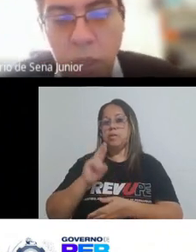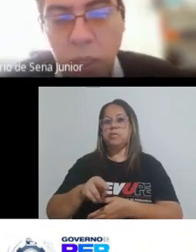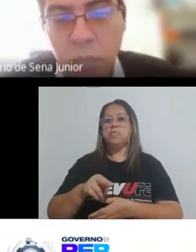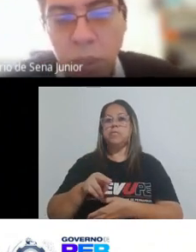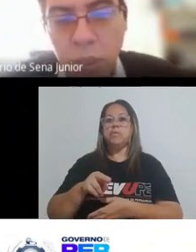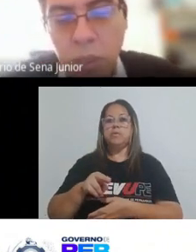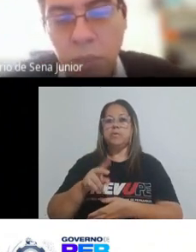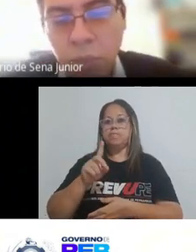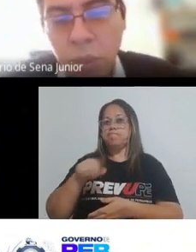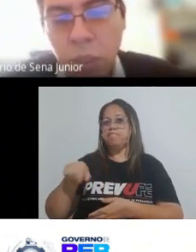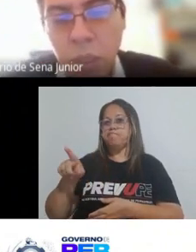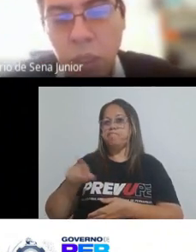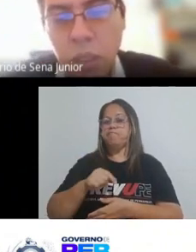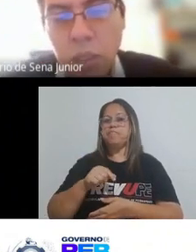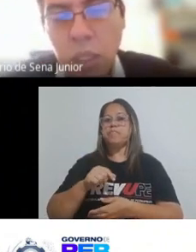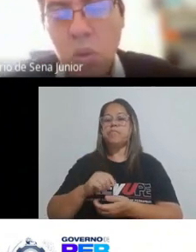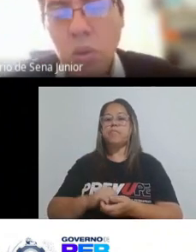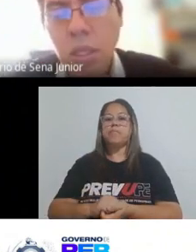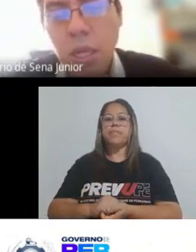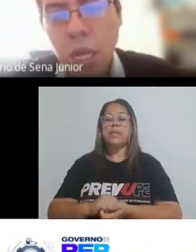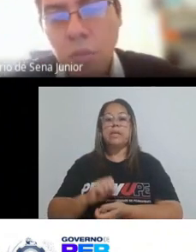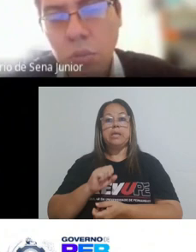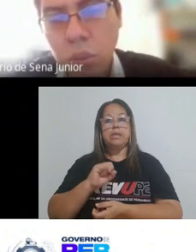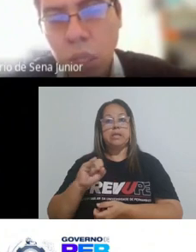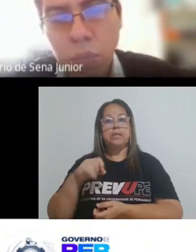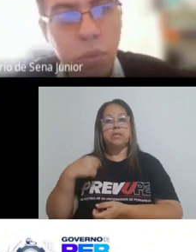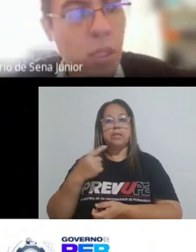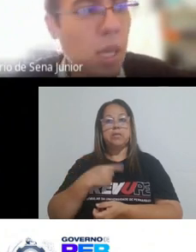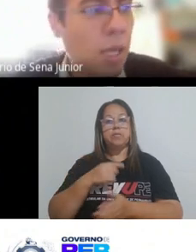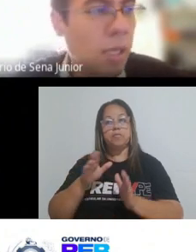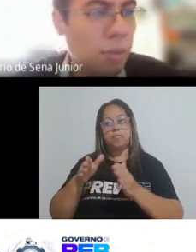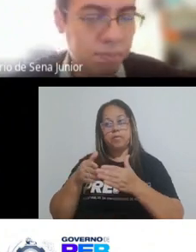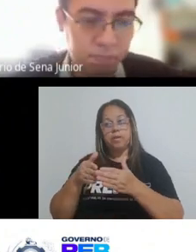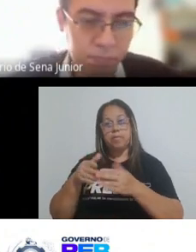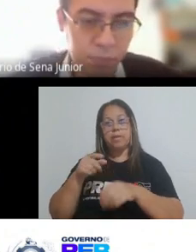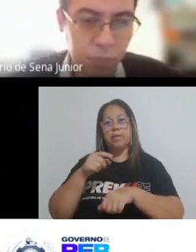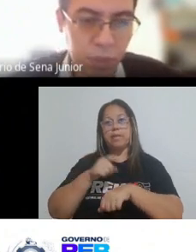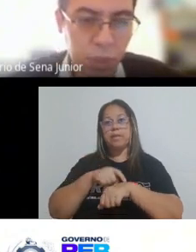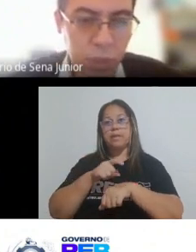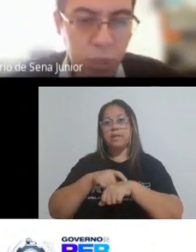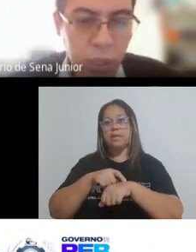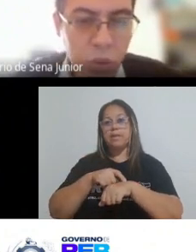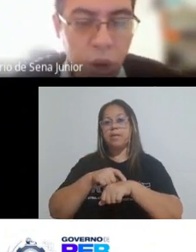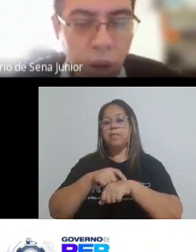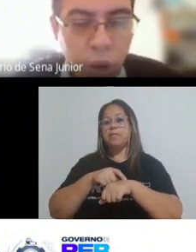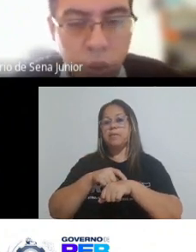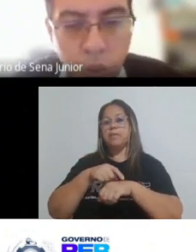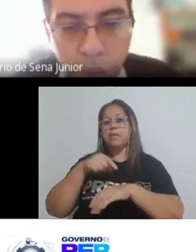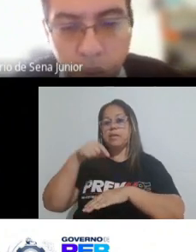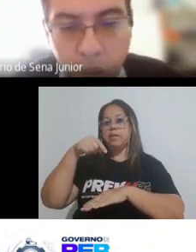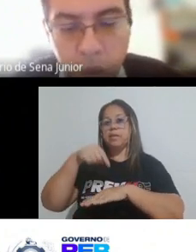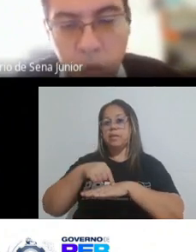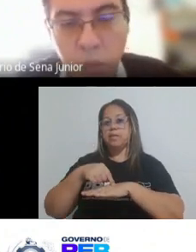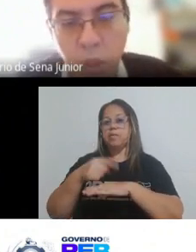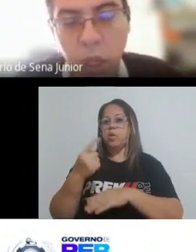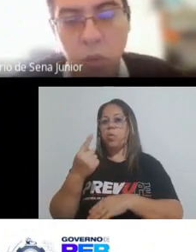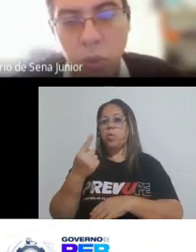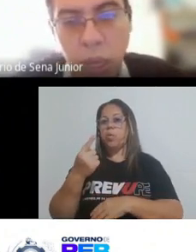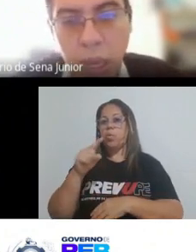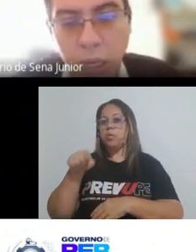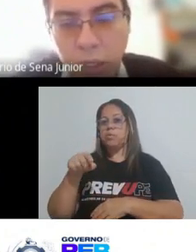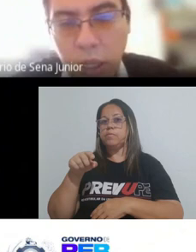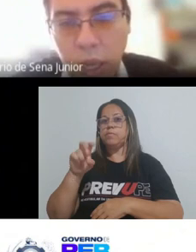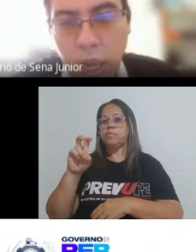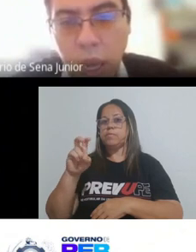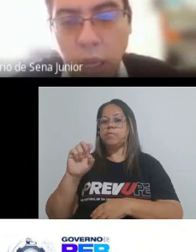imediatamente. Se considerarmos o tempo de queda igual a um segundo e meio,